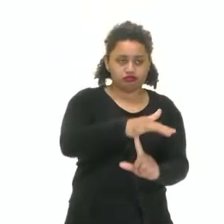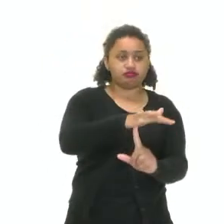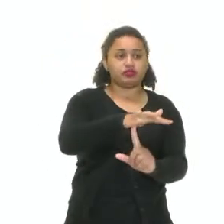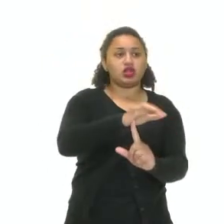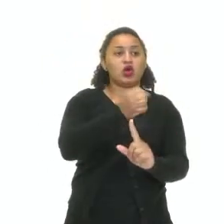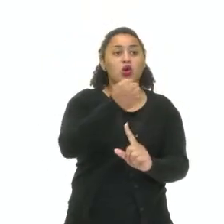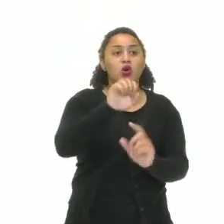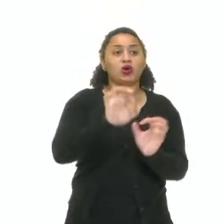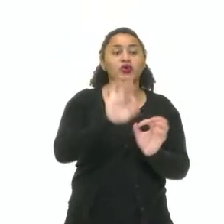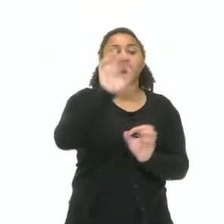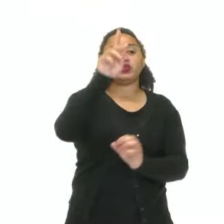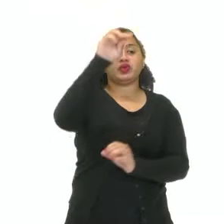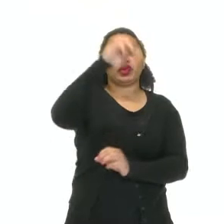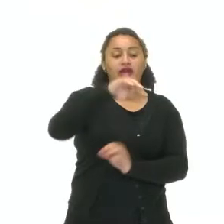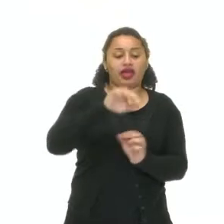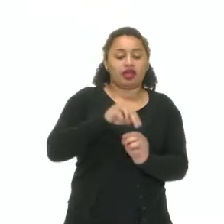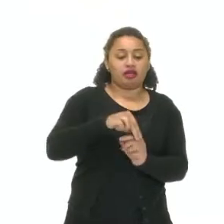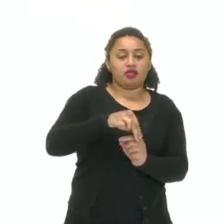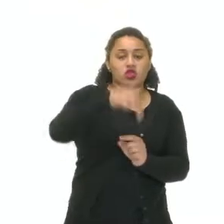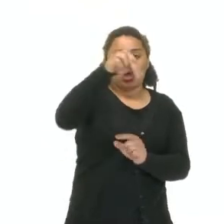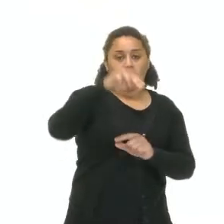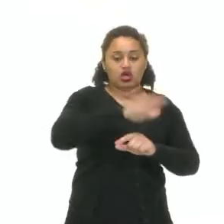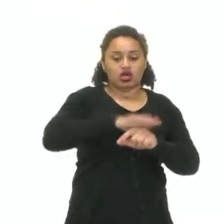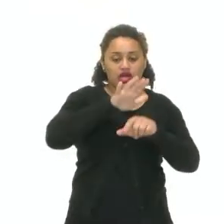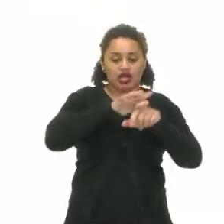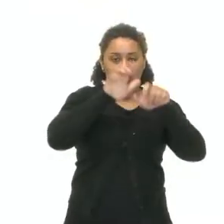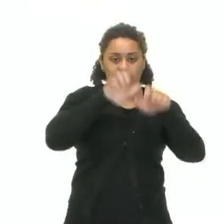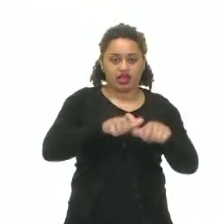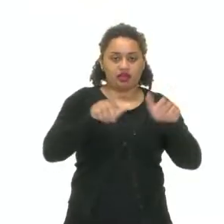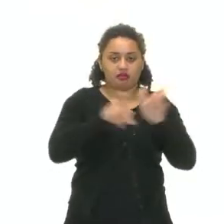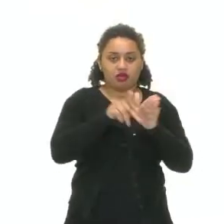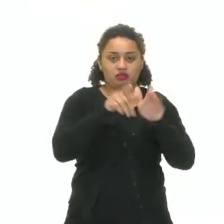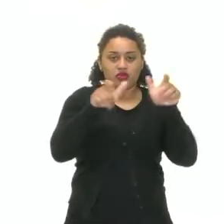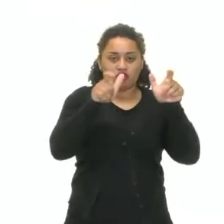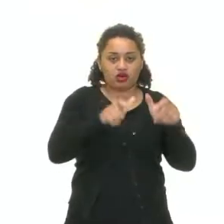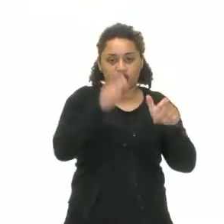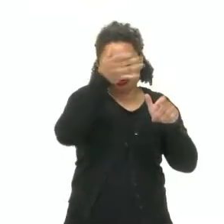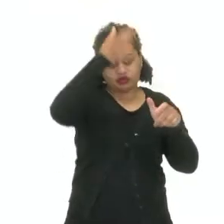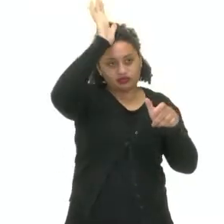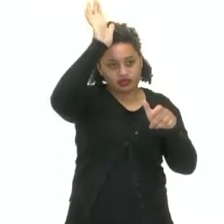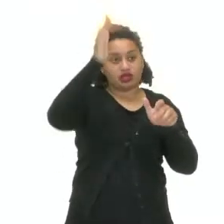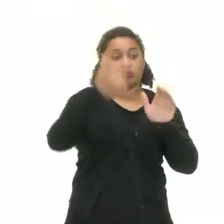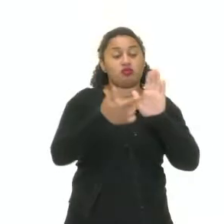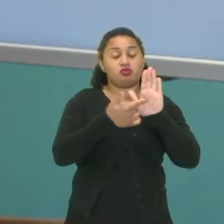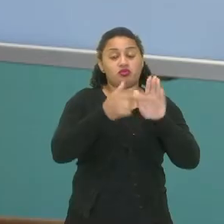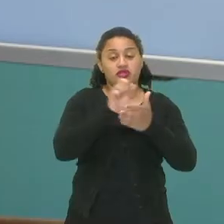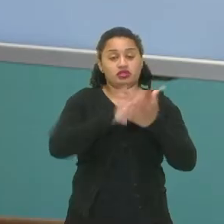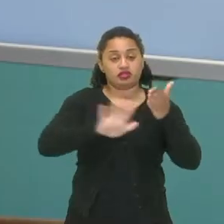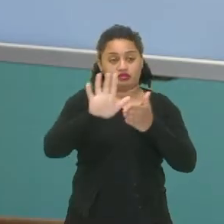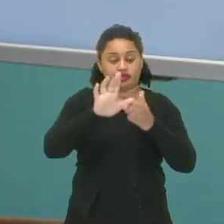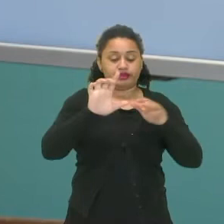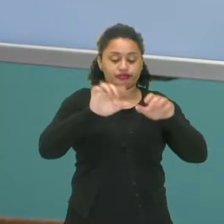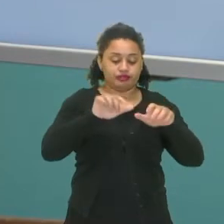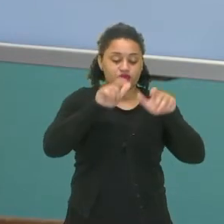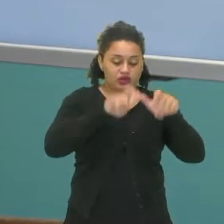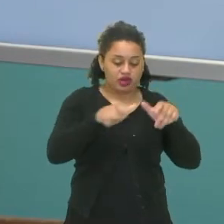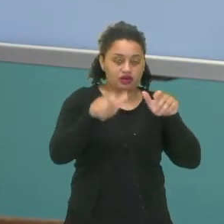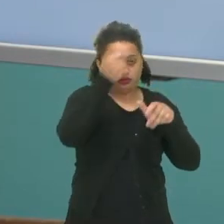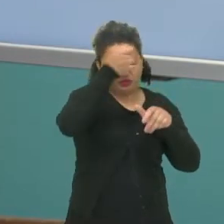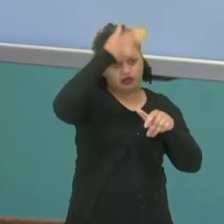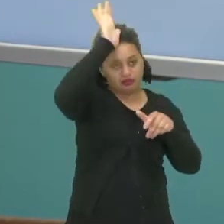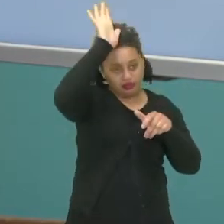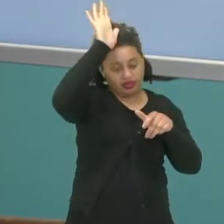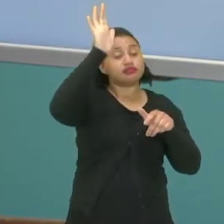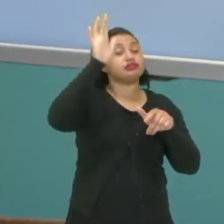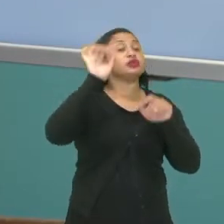8 quilômetros ao norte do posto de bombeiros locais, conforme indica a figura. Então, ó, aqui está o posto de bombeiro, aonde a gente